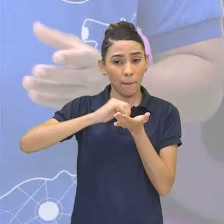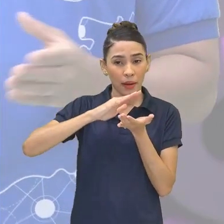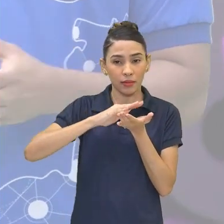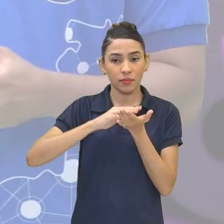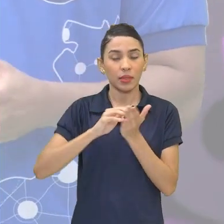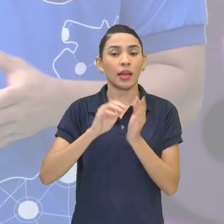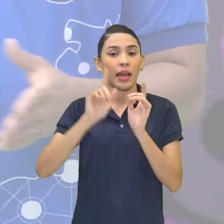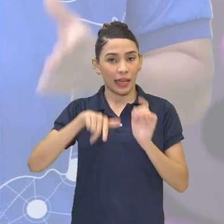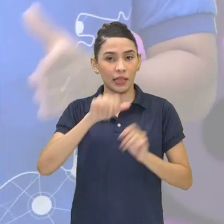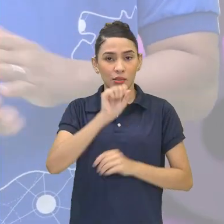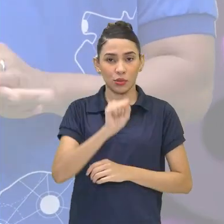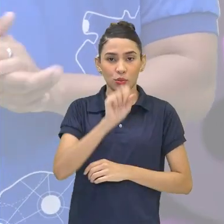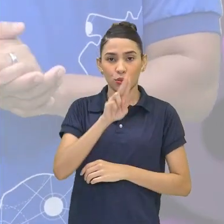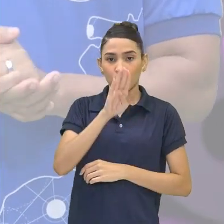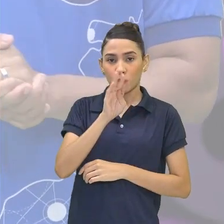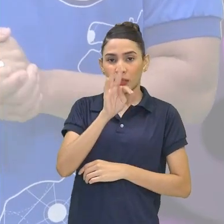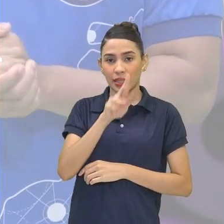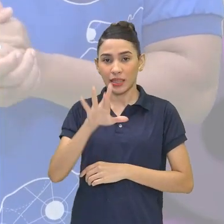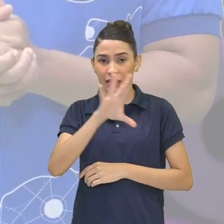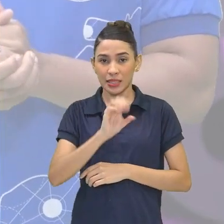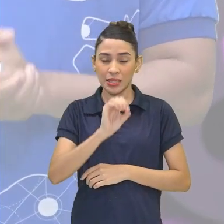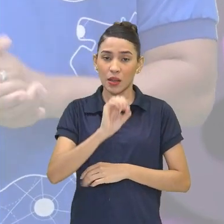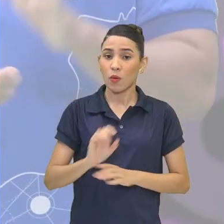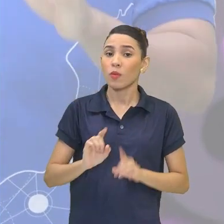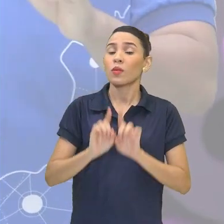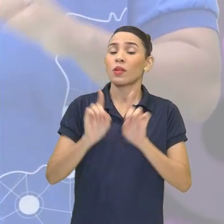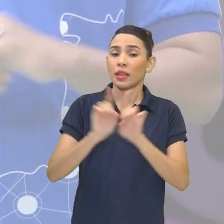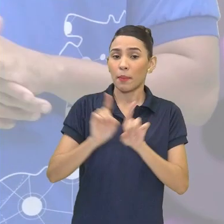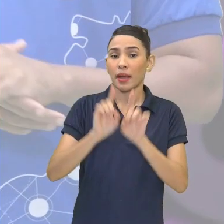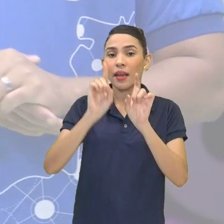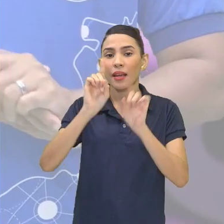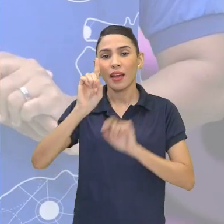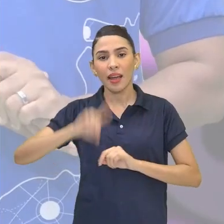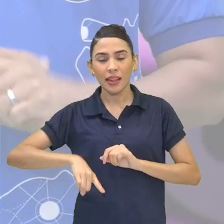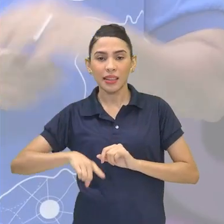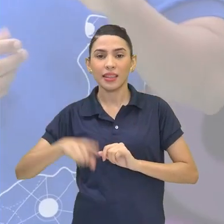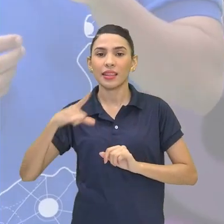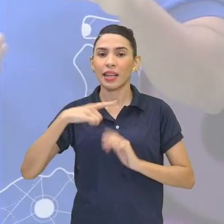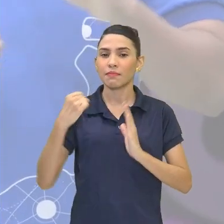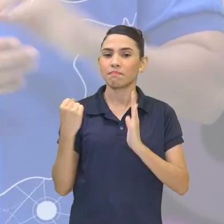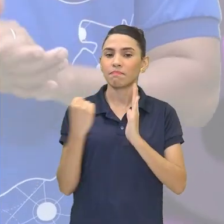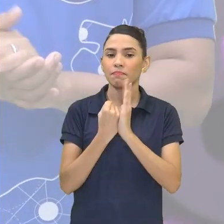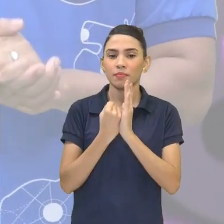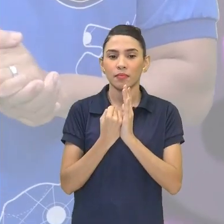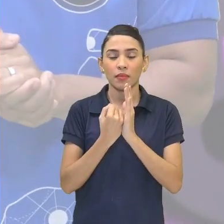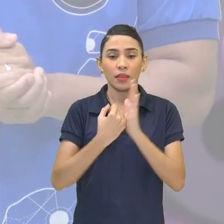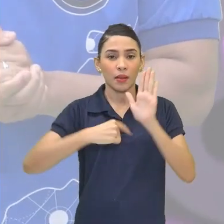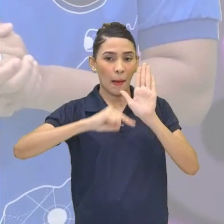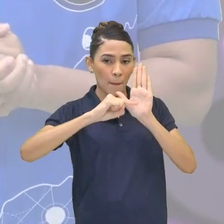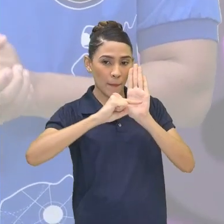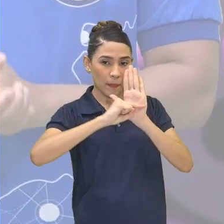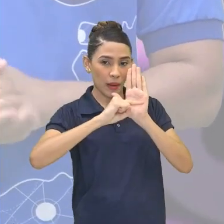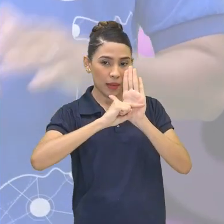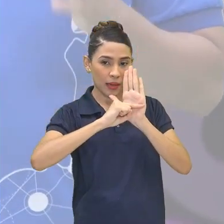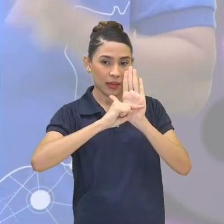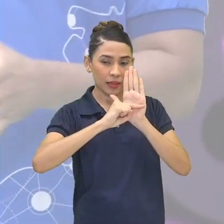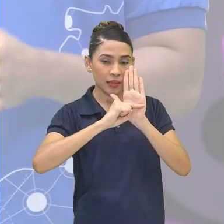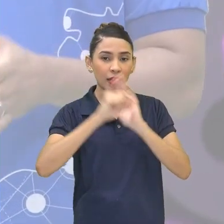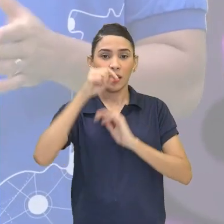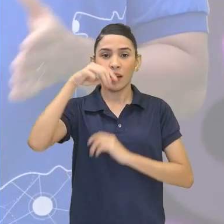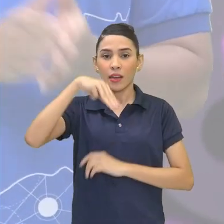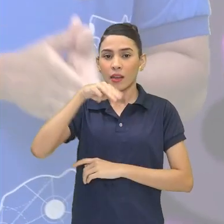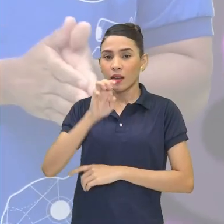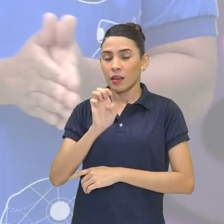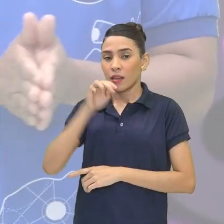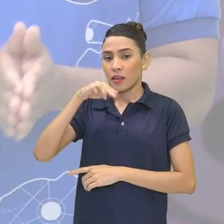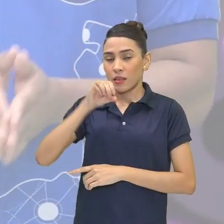operação de subtração. A operação de subtração também ela é simbolizada pelo esse tracinho, que é o chamado de sinal de menos.